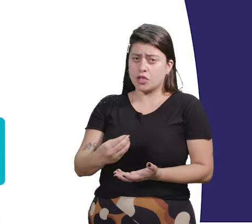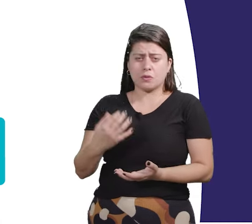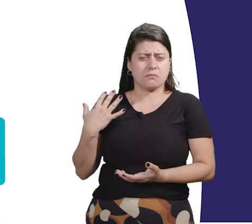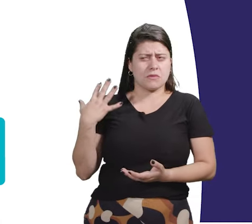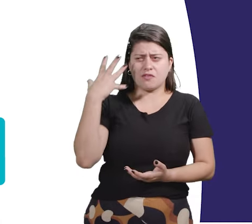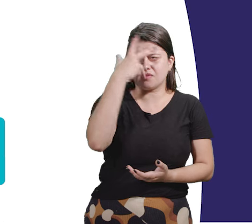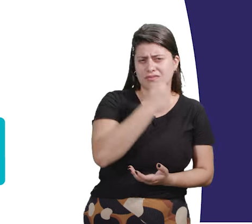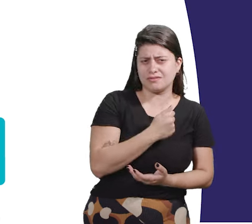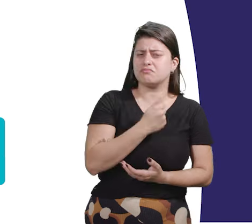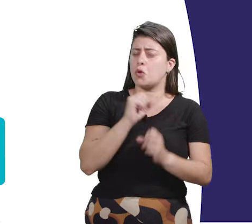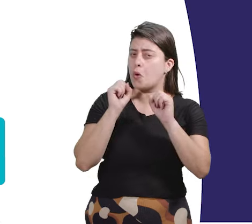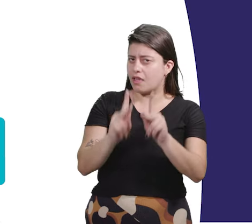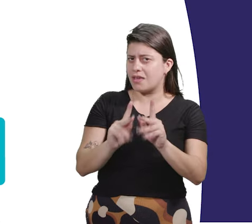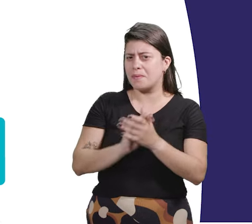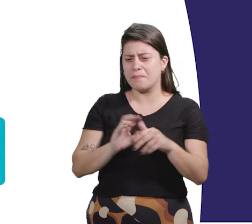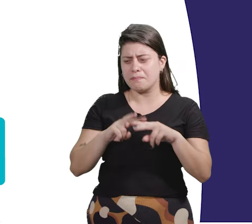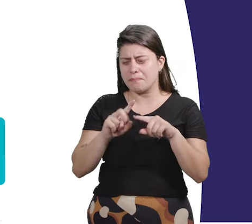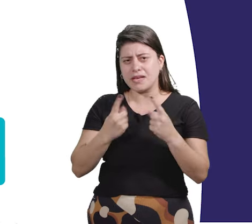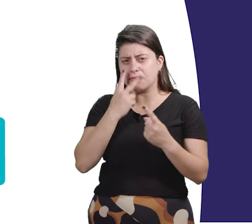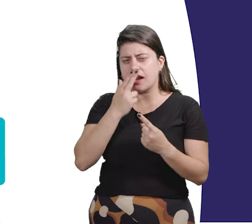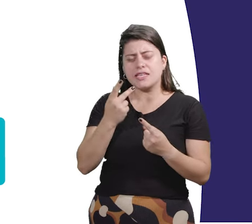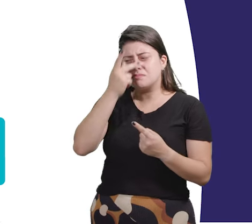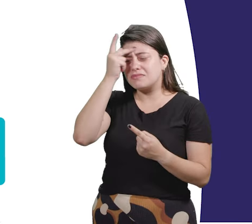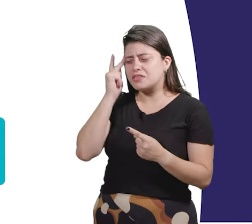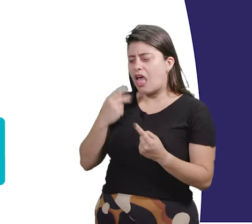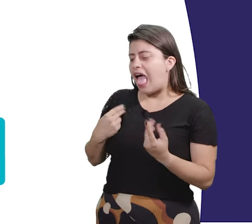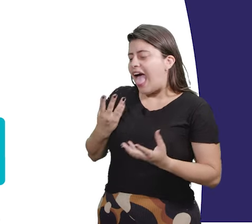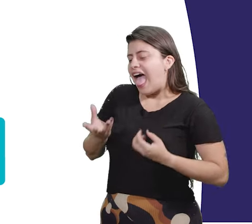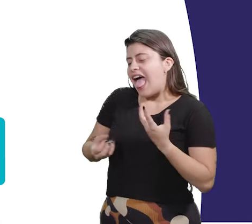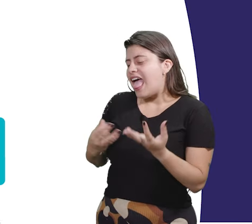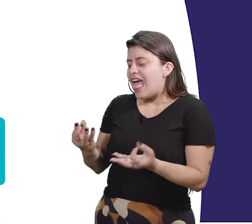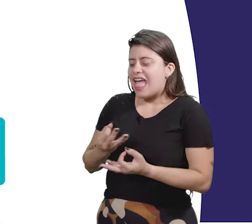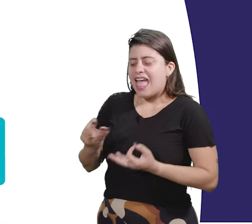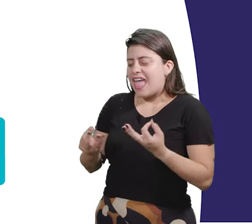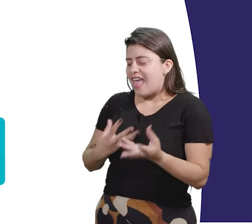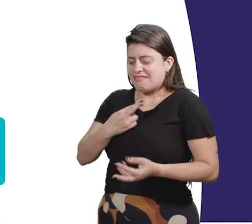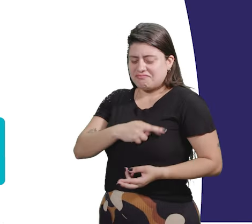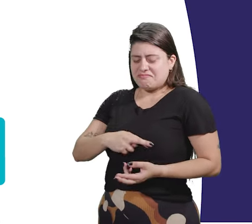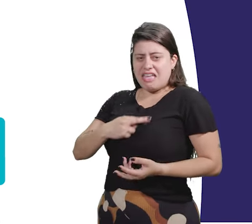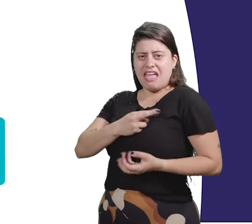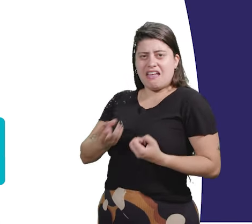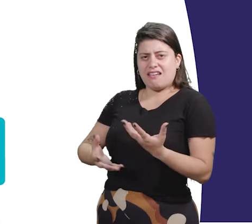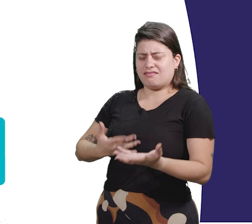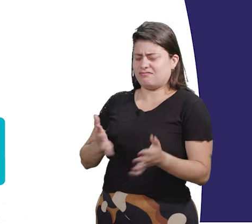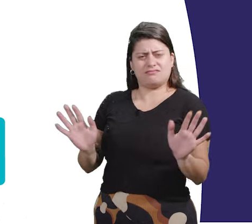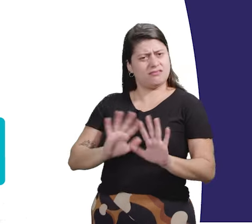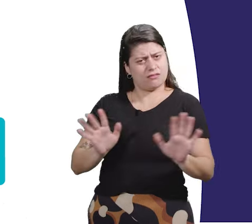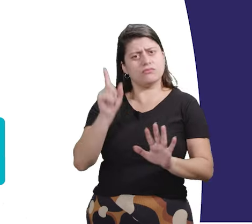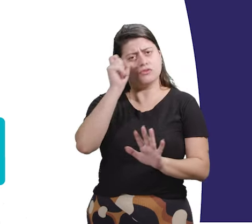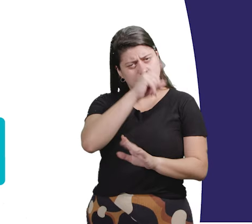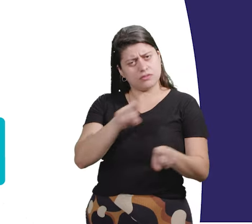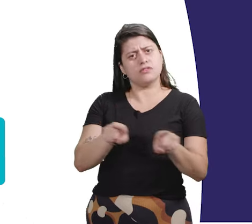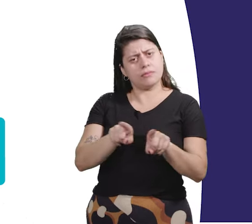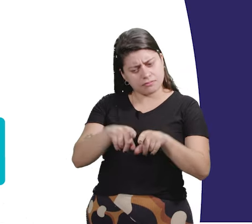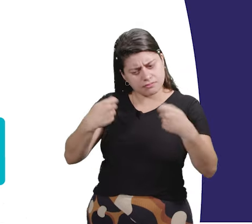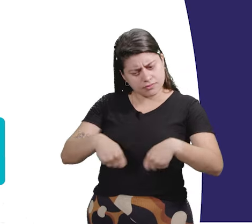uma romantização também dessa criação, né? De lidar com uma criança, né? É uma coisa muito difícil também, a gente precisa